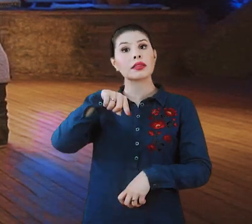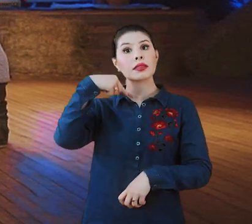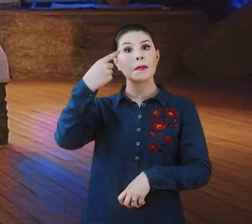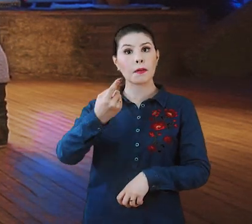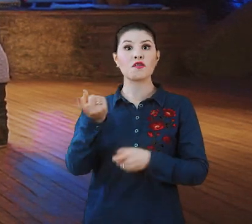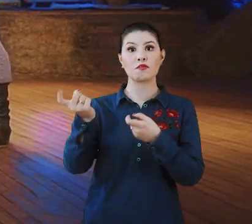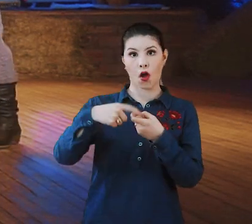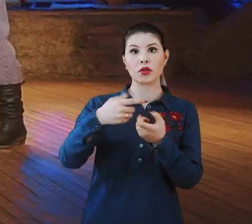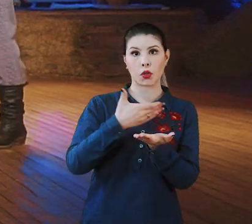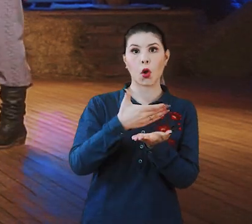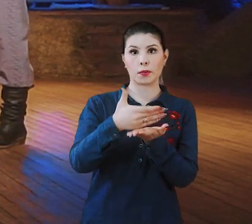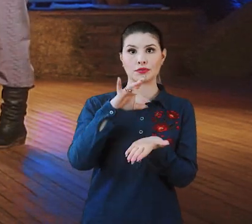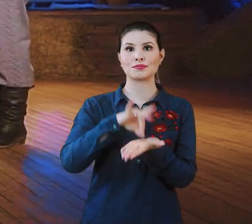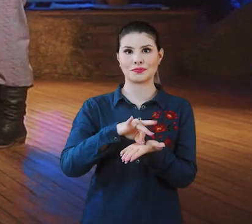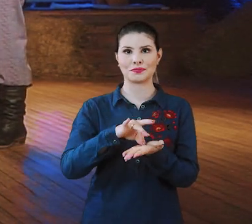posição original.